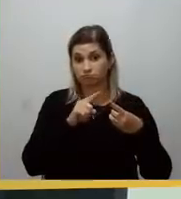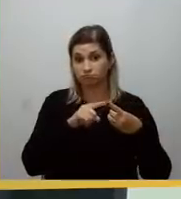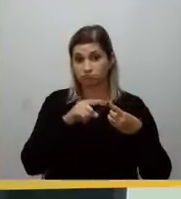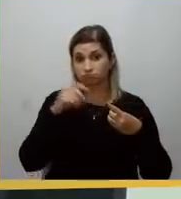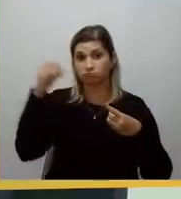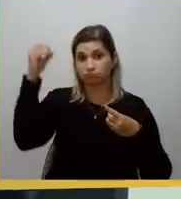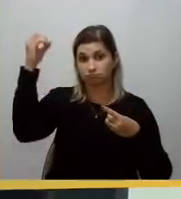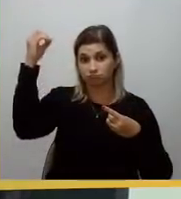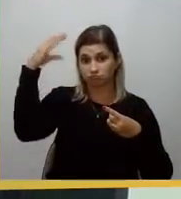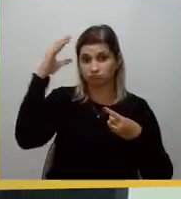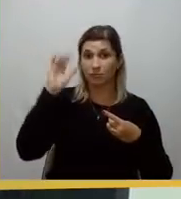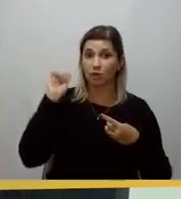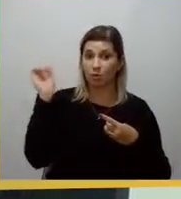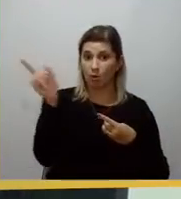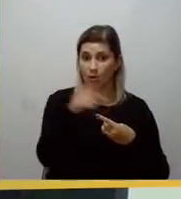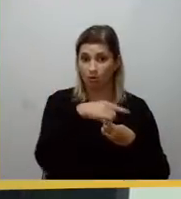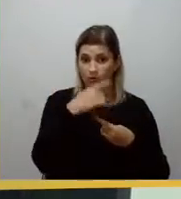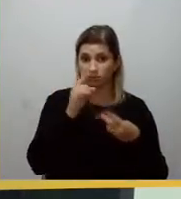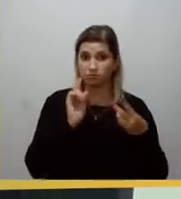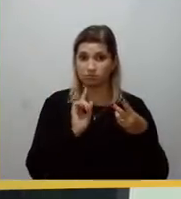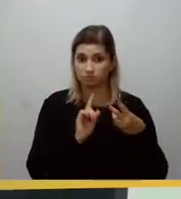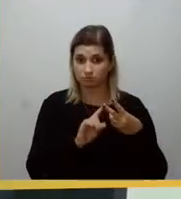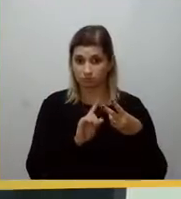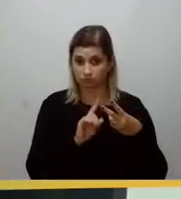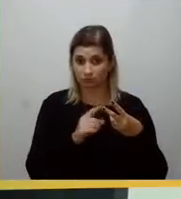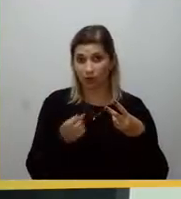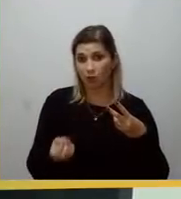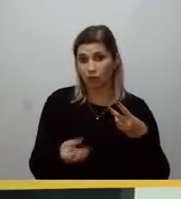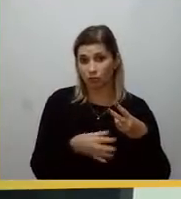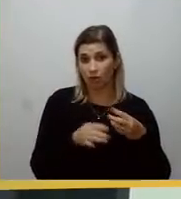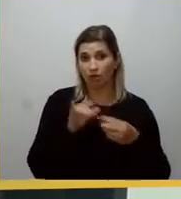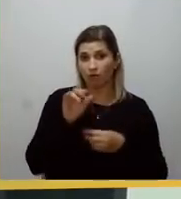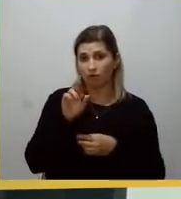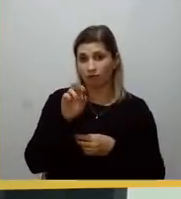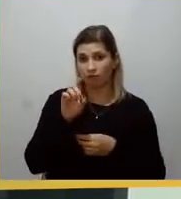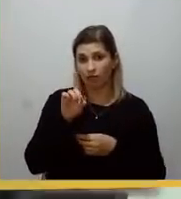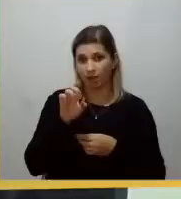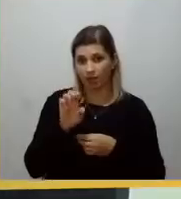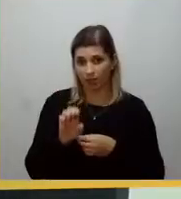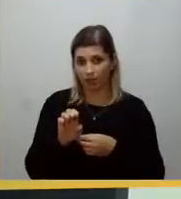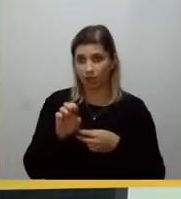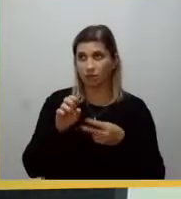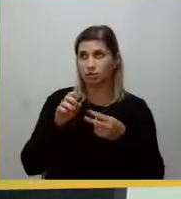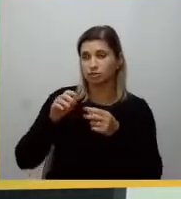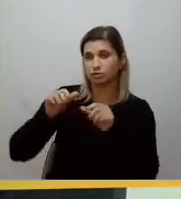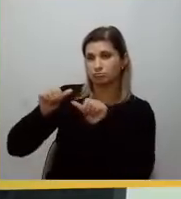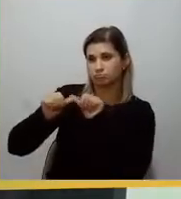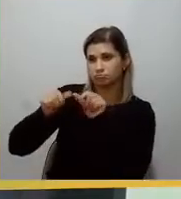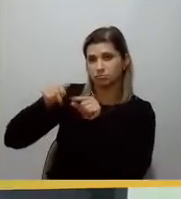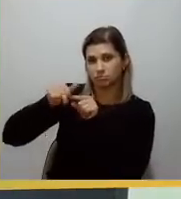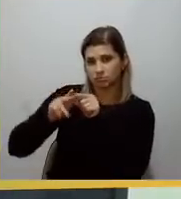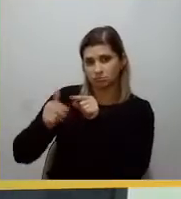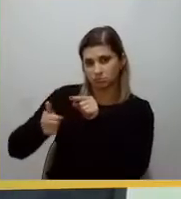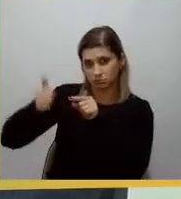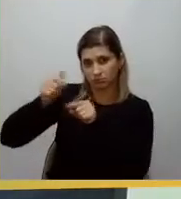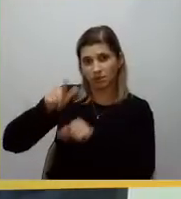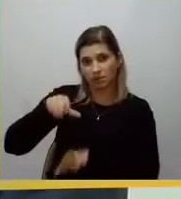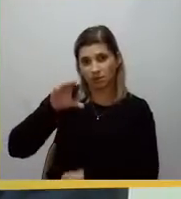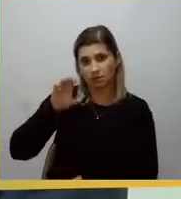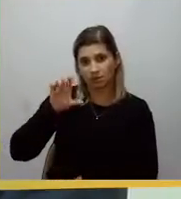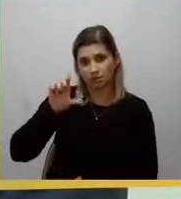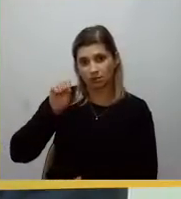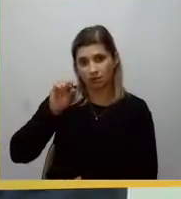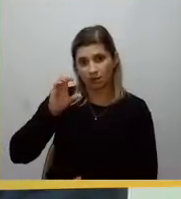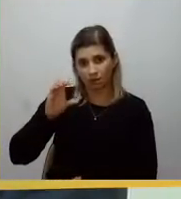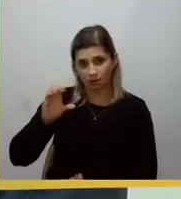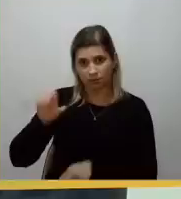toda a iluminação pública. A segunda é uma nova rede ou a melhoria da rede existente. Era a Celesc, isso é. E o valor